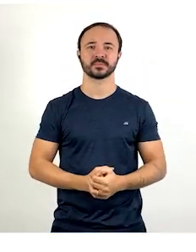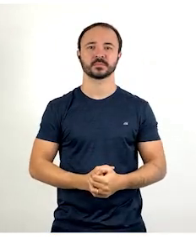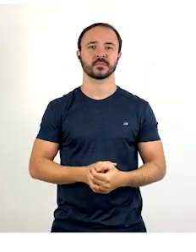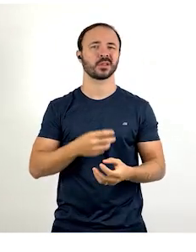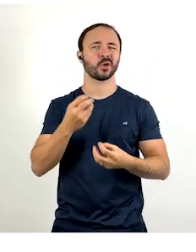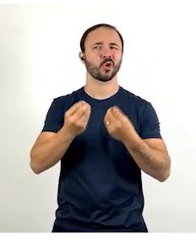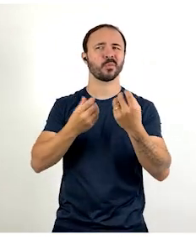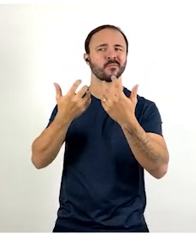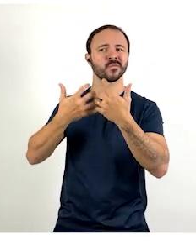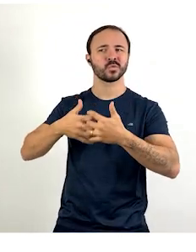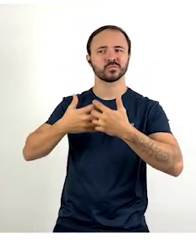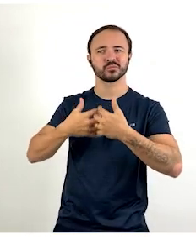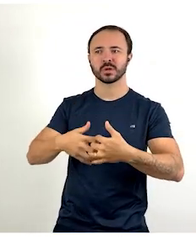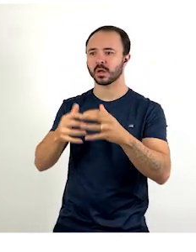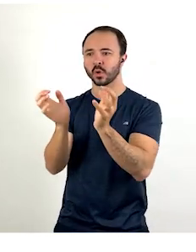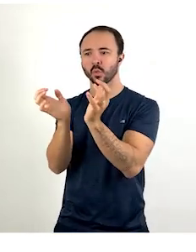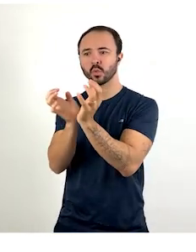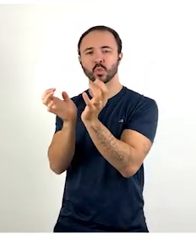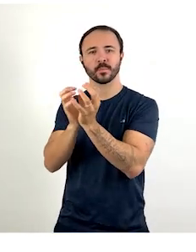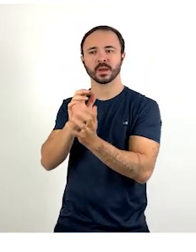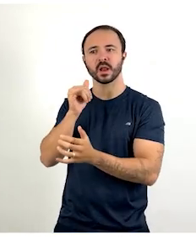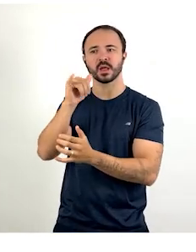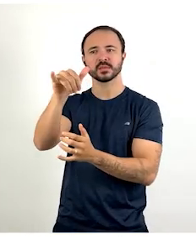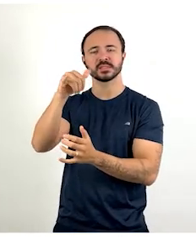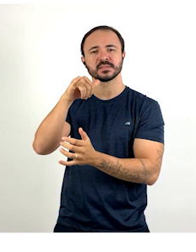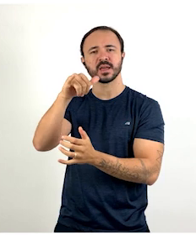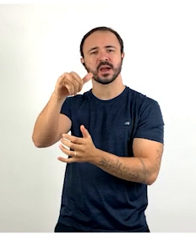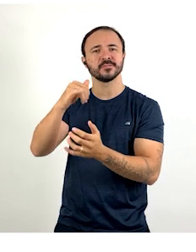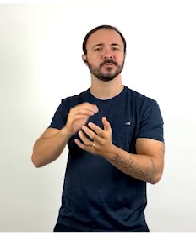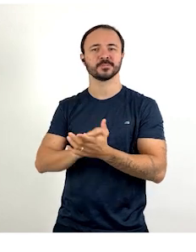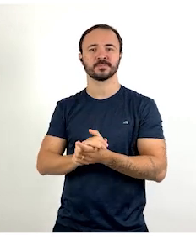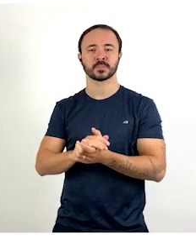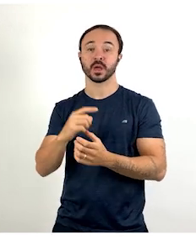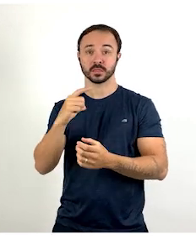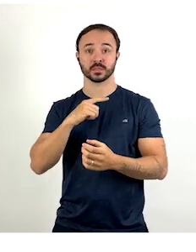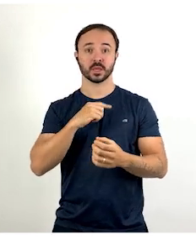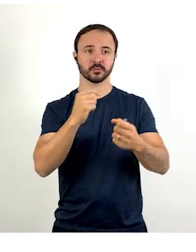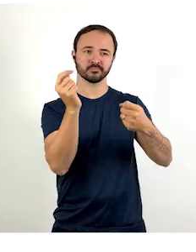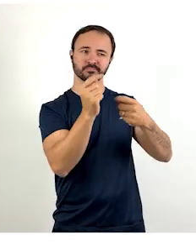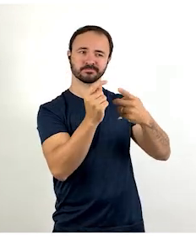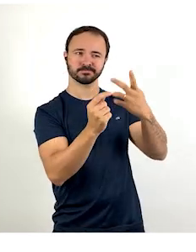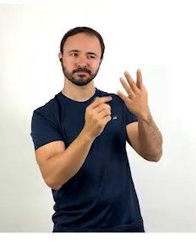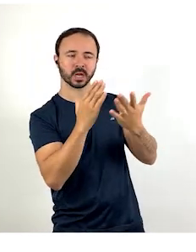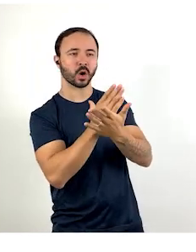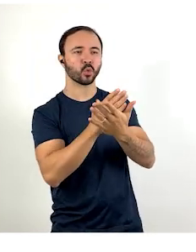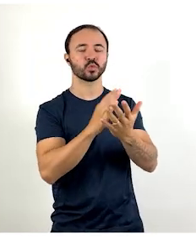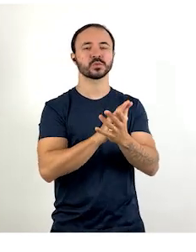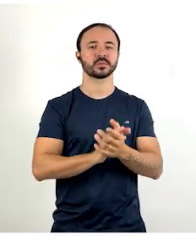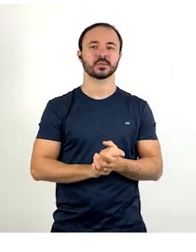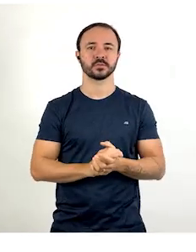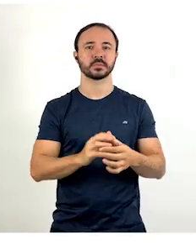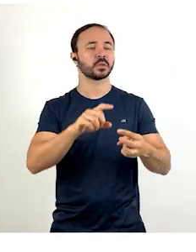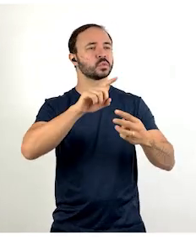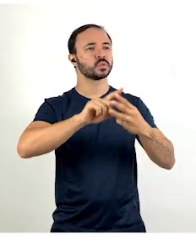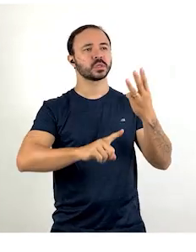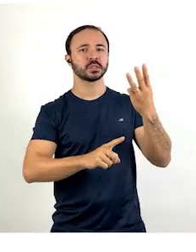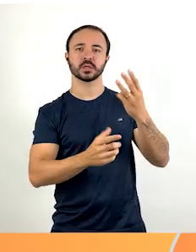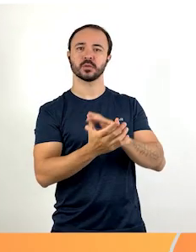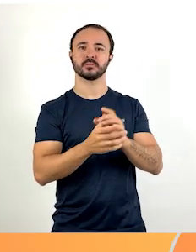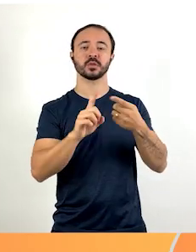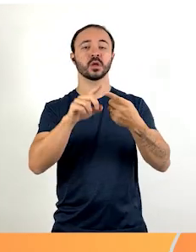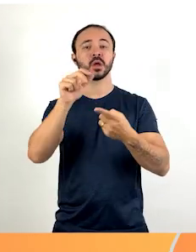Como funciona um circuito elétrico? Nós temos aqui alguns componentes, os nós, os ramos e as